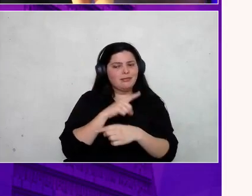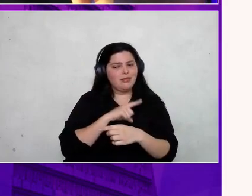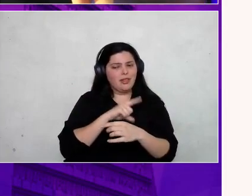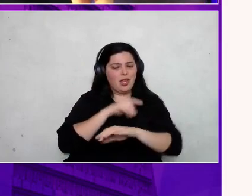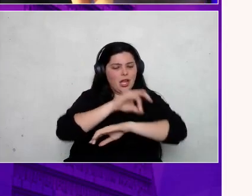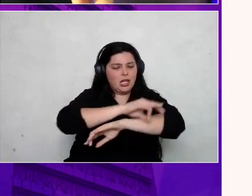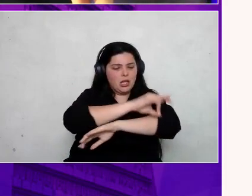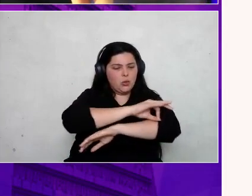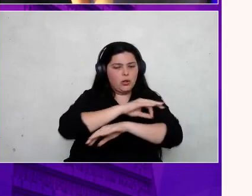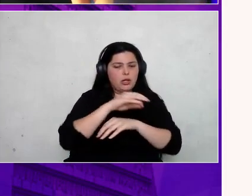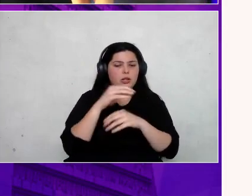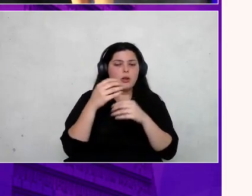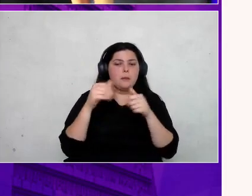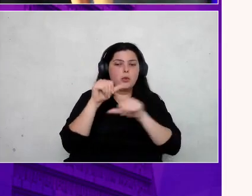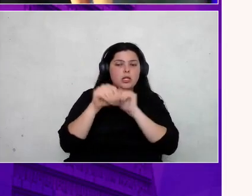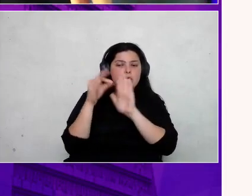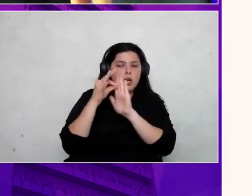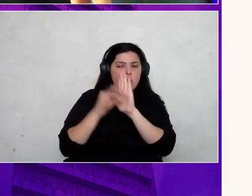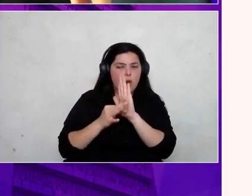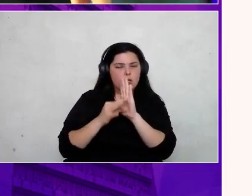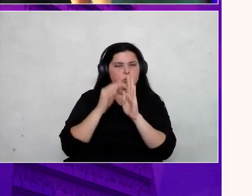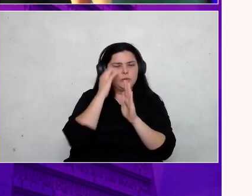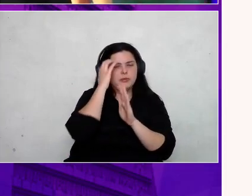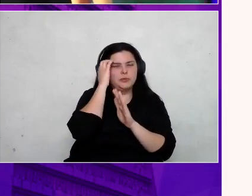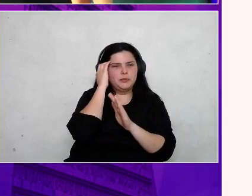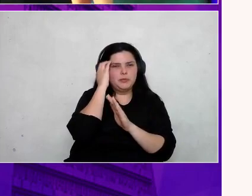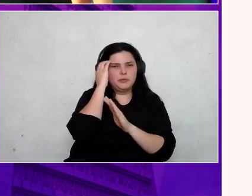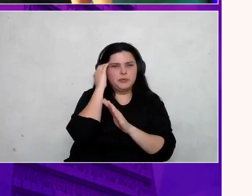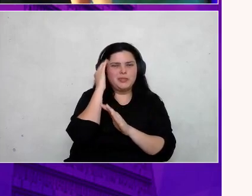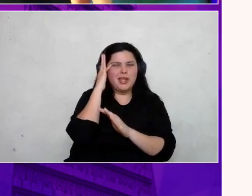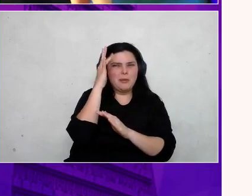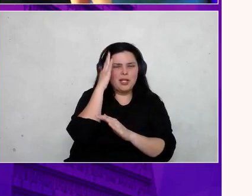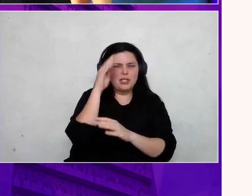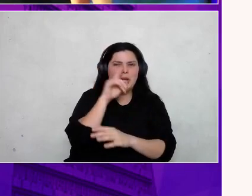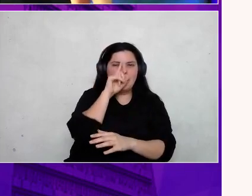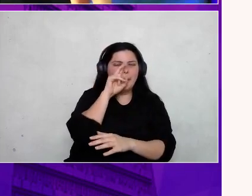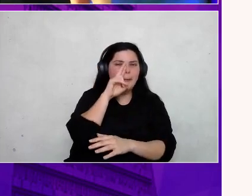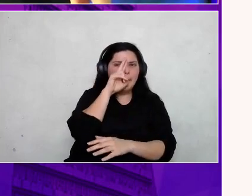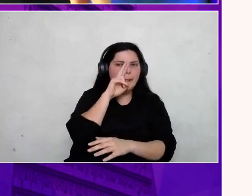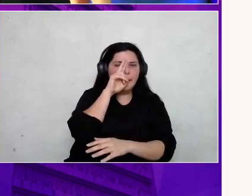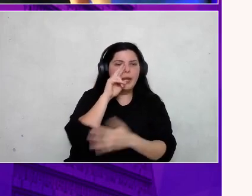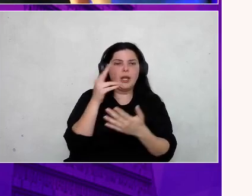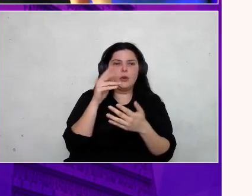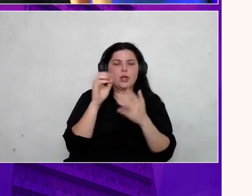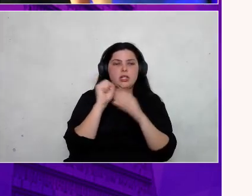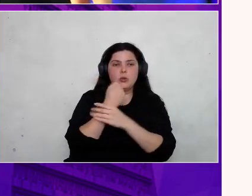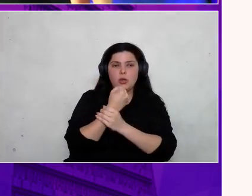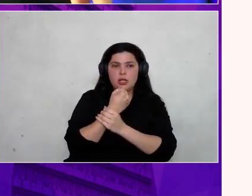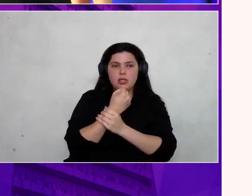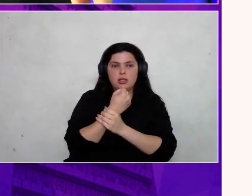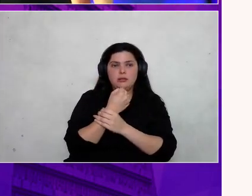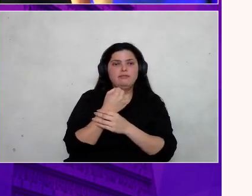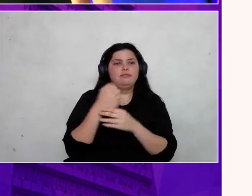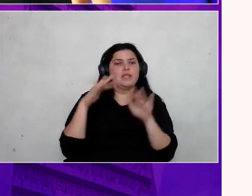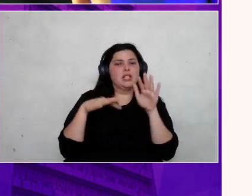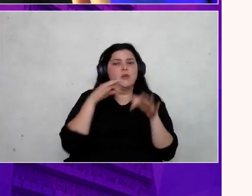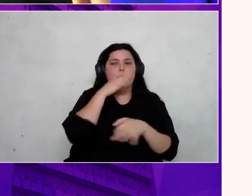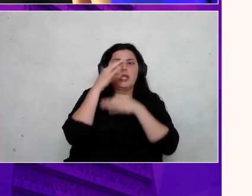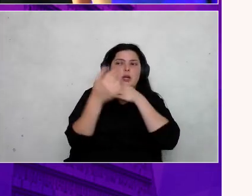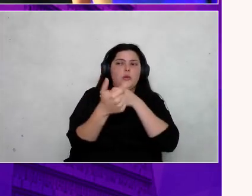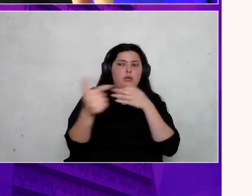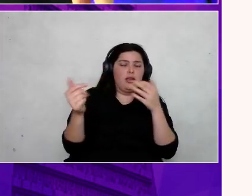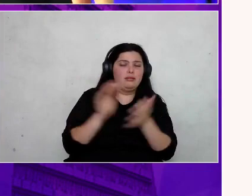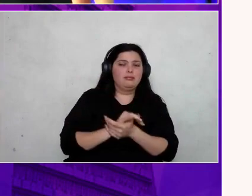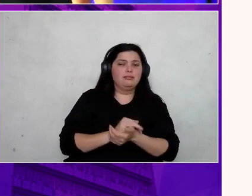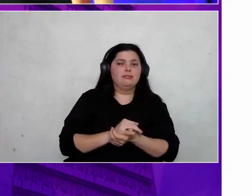mudanças de código que vocês fazem, vocês levam em consideração o risco de segurança? A gente normalmente não tem muito essa visão, mas isso é um tipo de coisa que